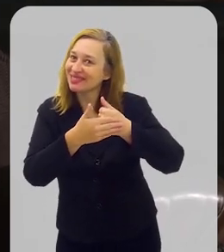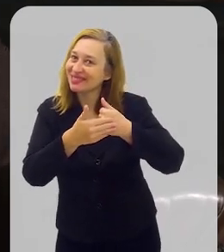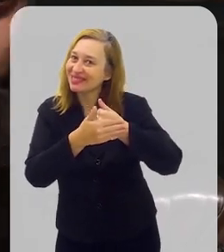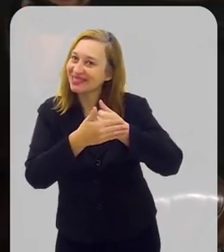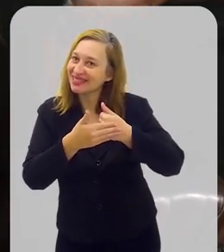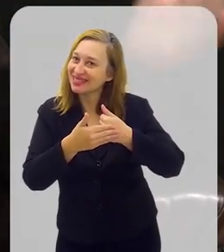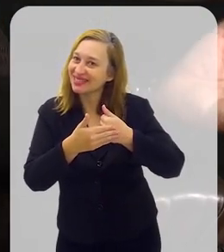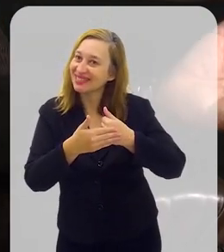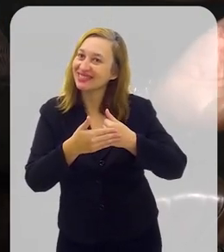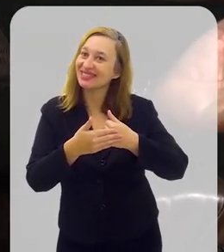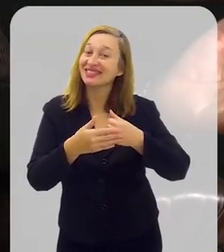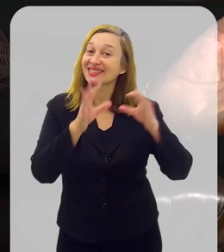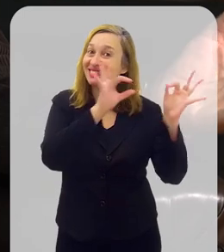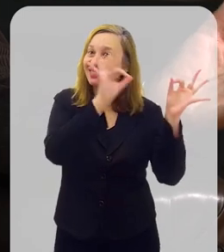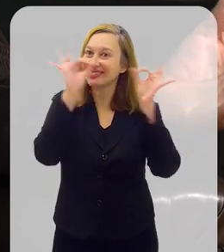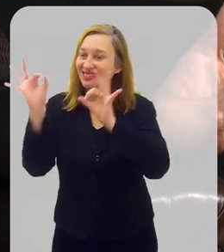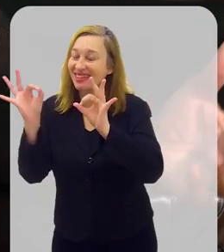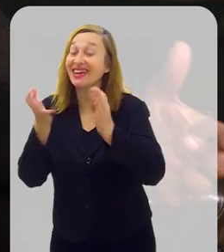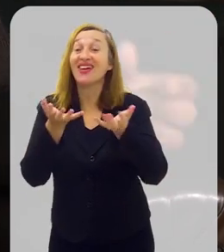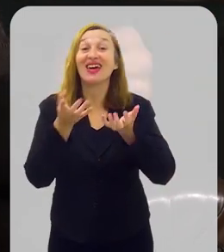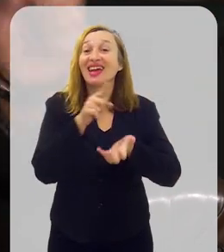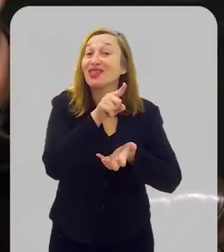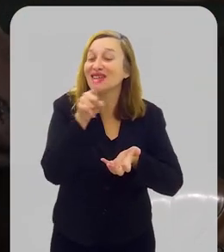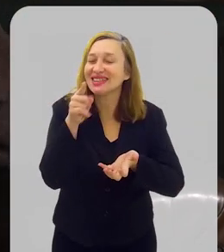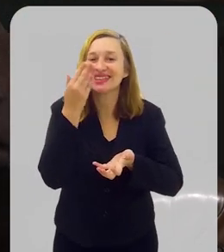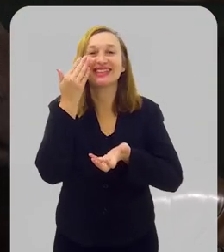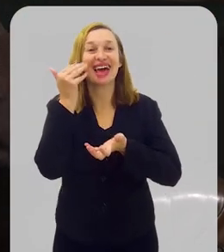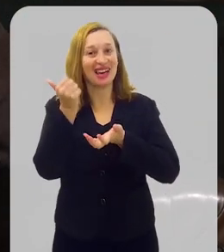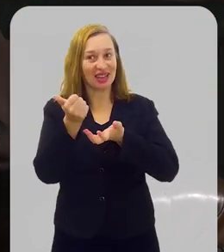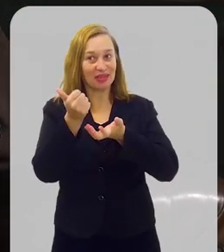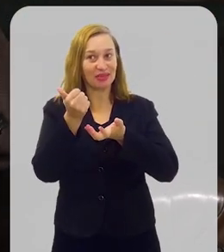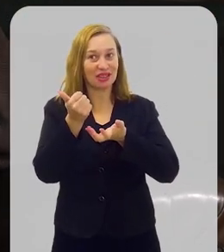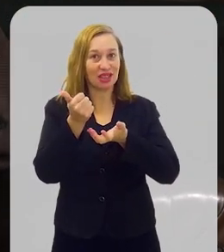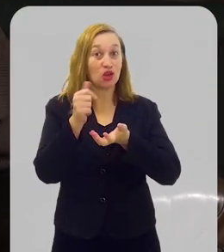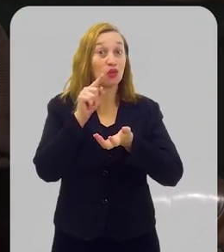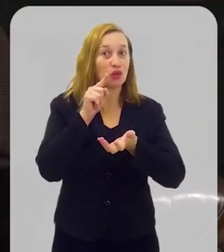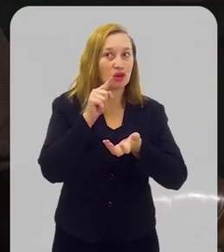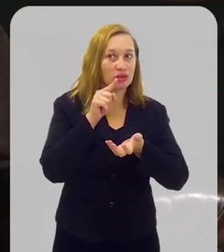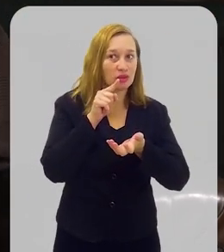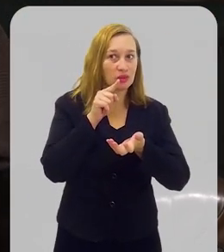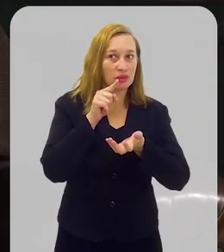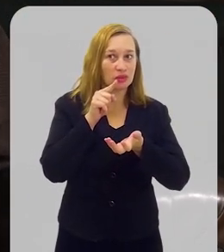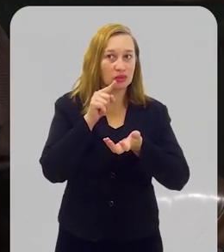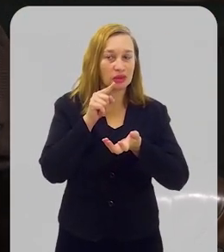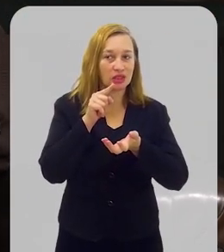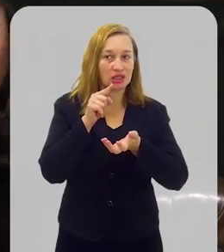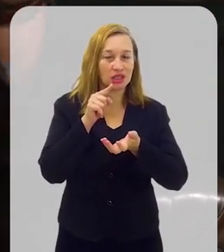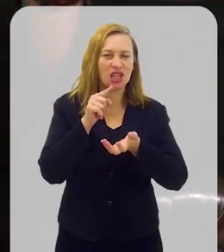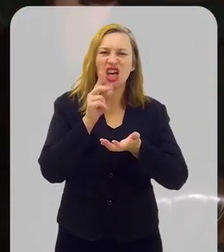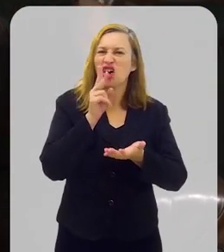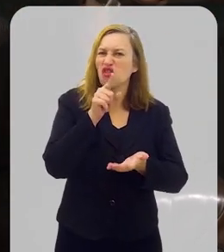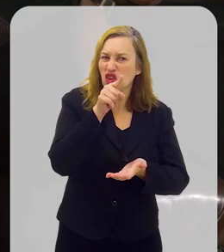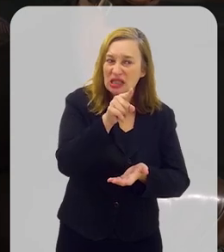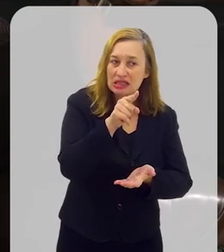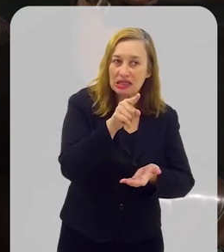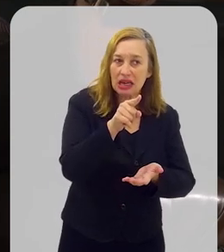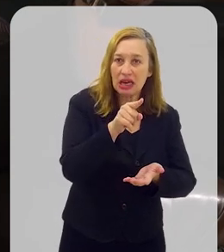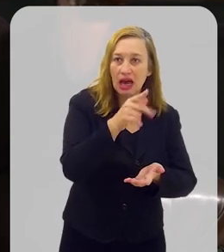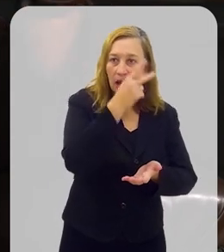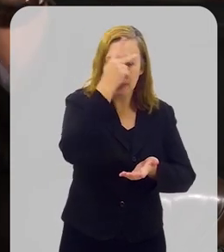carinho e a sua participação eu quero que você saiba Seja você a ovelha